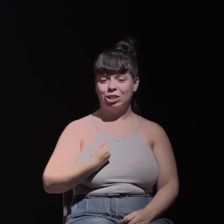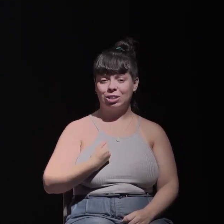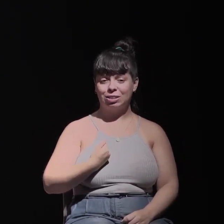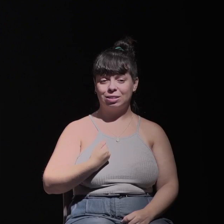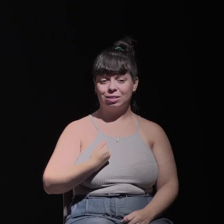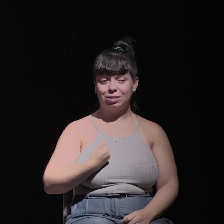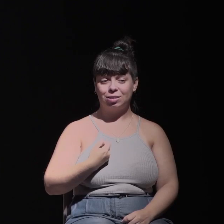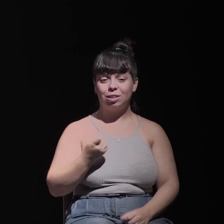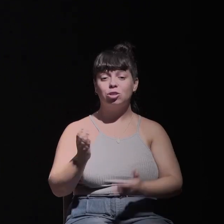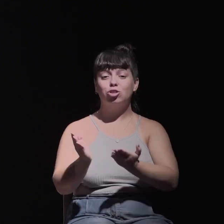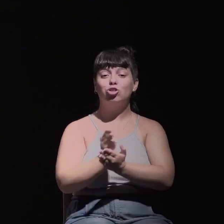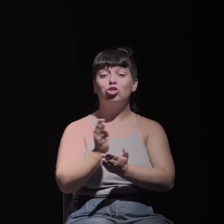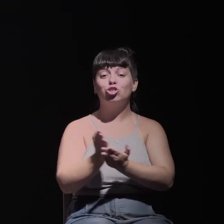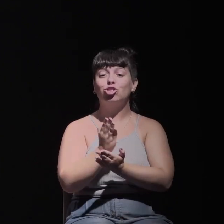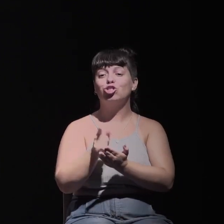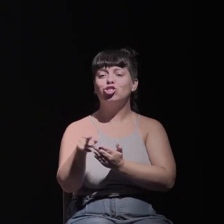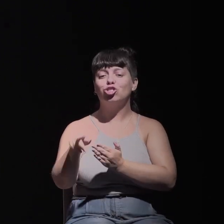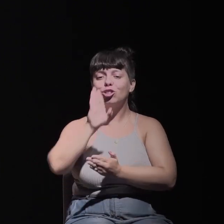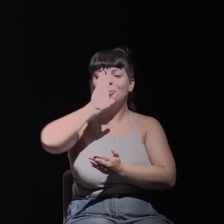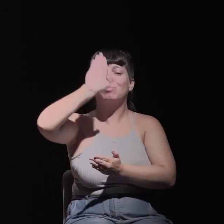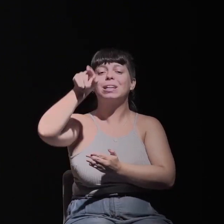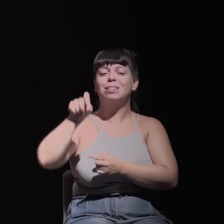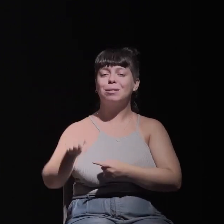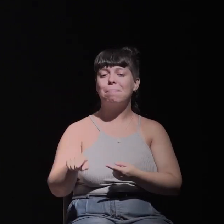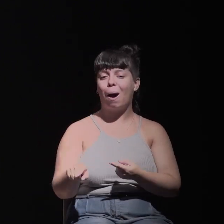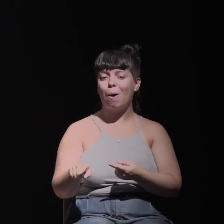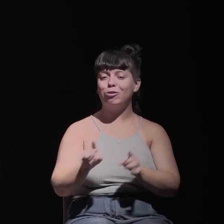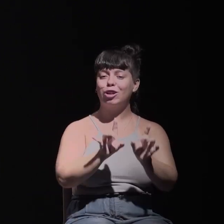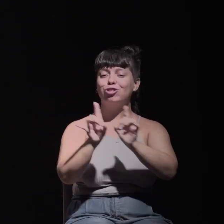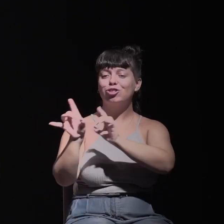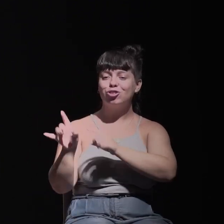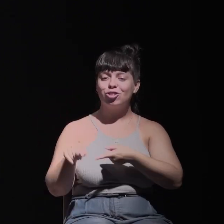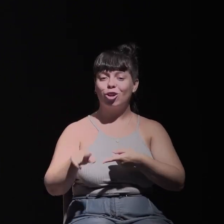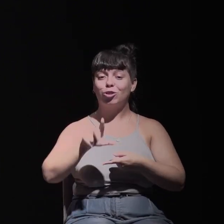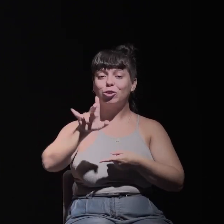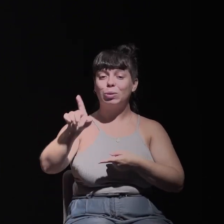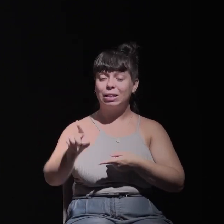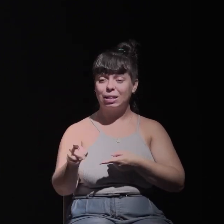circulação de títulos que rolava por ali. O Seu Luiz me falou sobre os